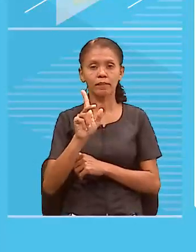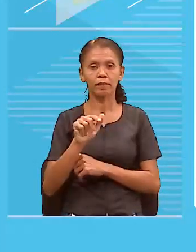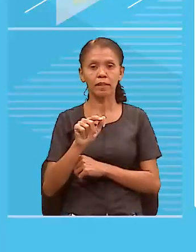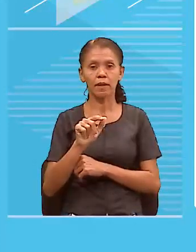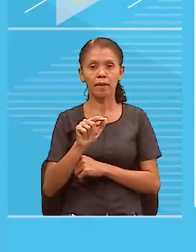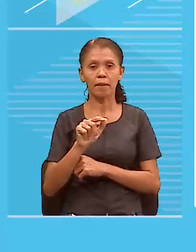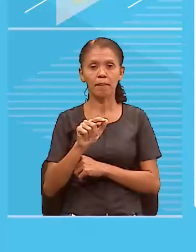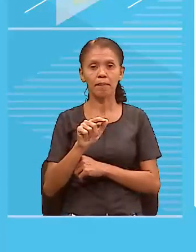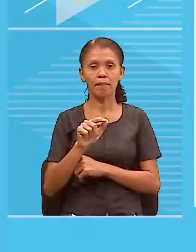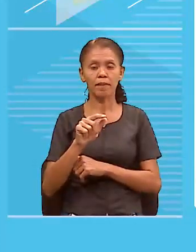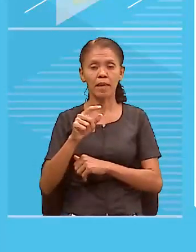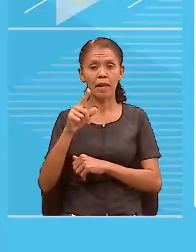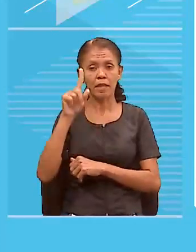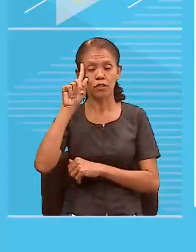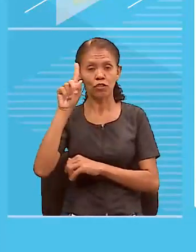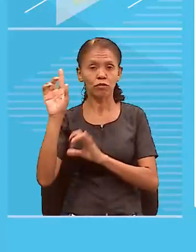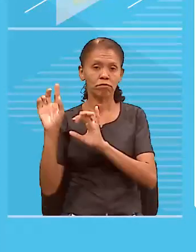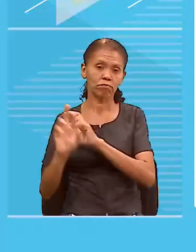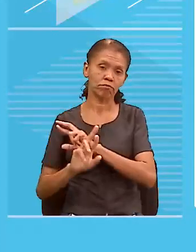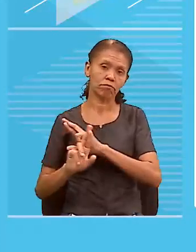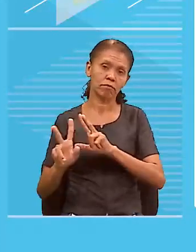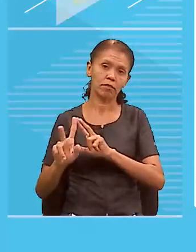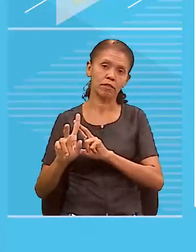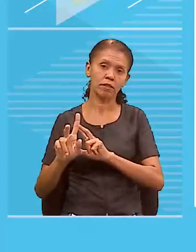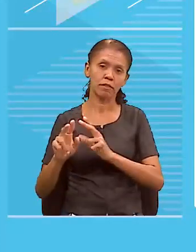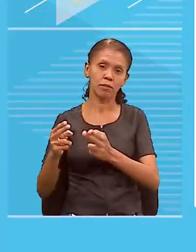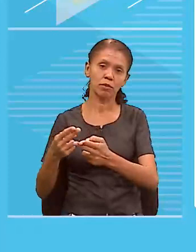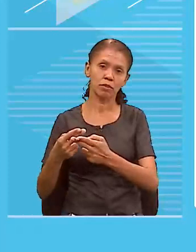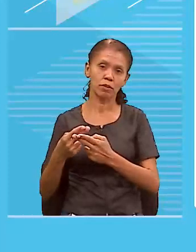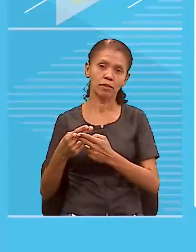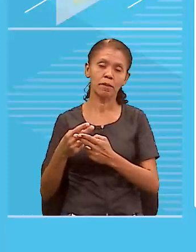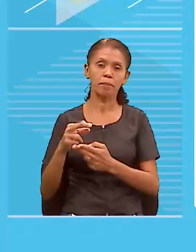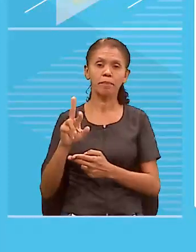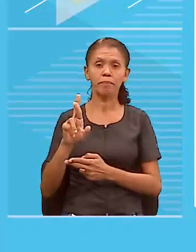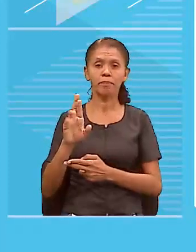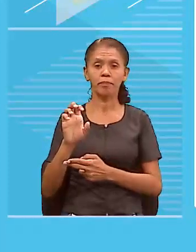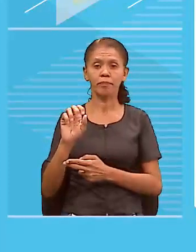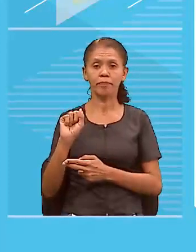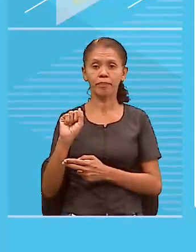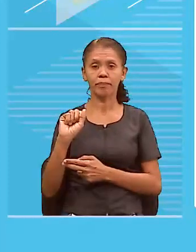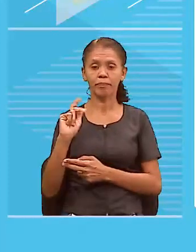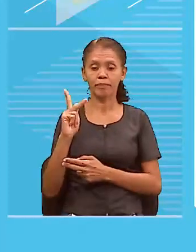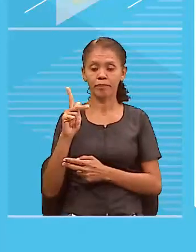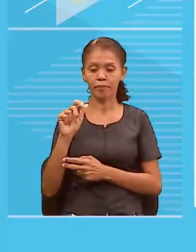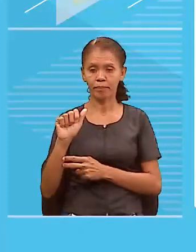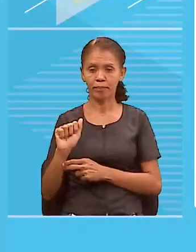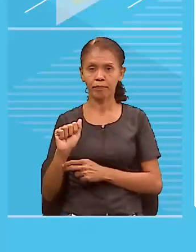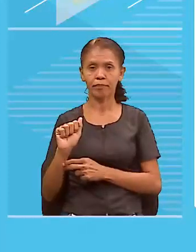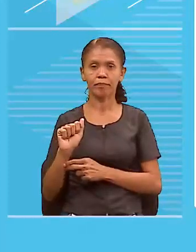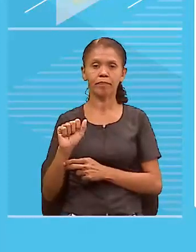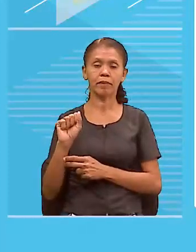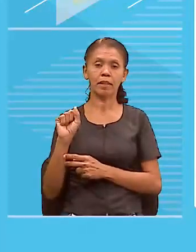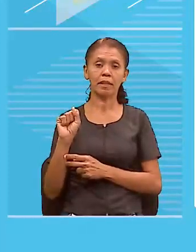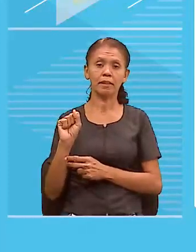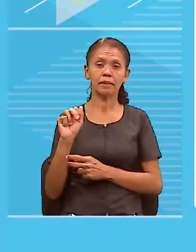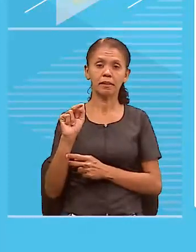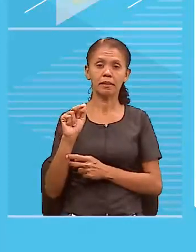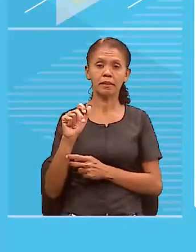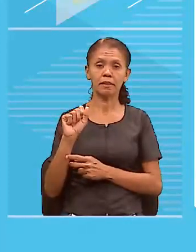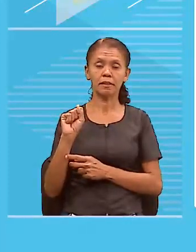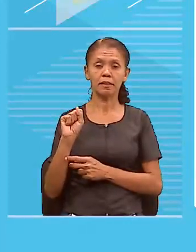nós aí vamos é sempre É né mas Zezinho sinopse não